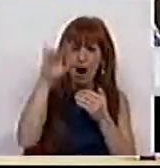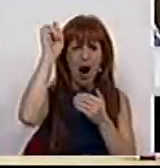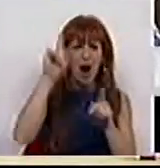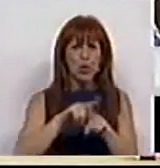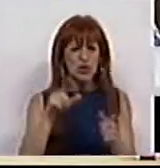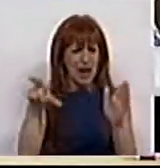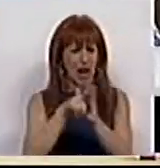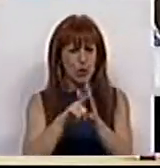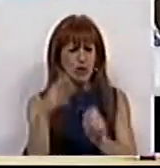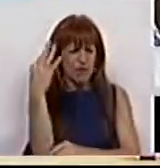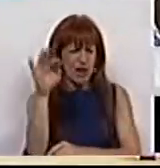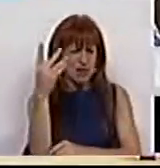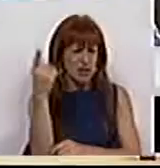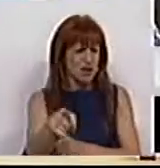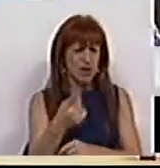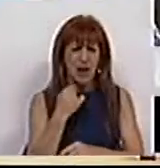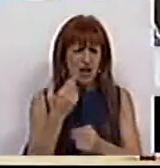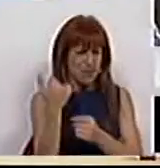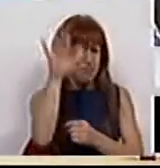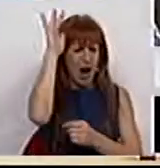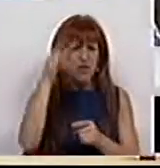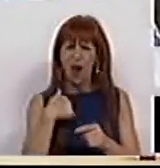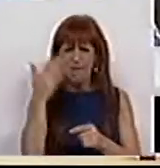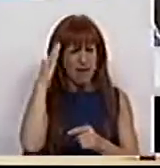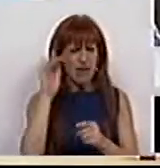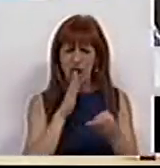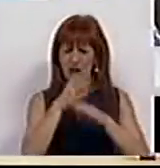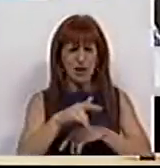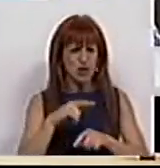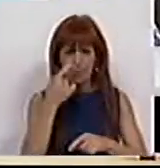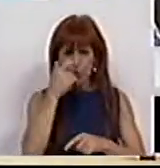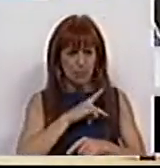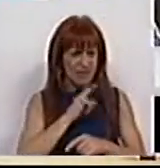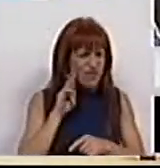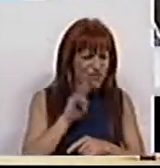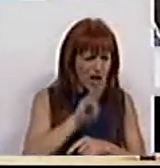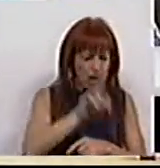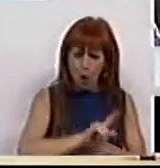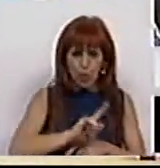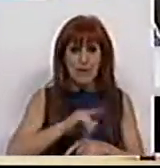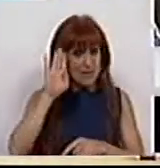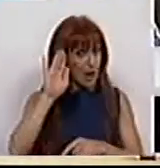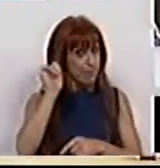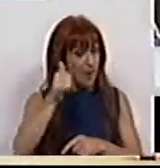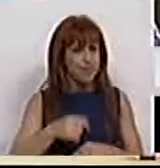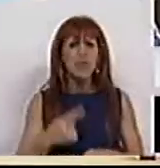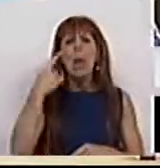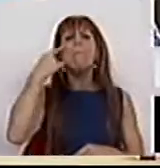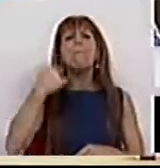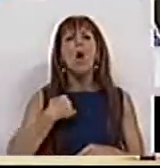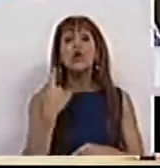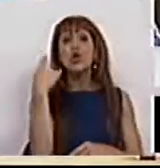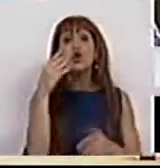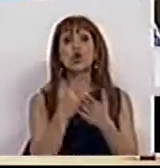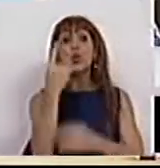da legislação francesa e inglesa, que não prevê o acesso dos particulares. Sabe muito bem disso. Mostre